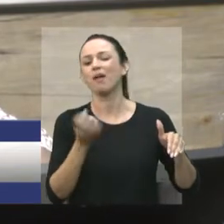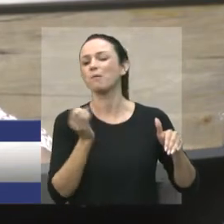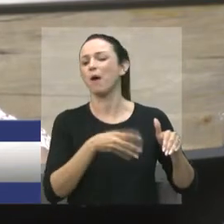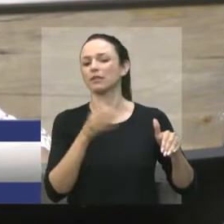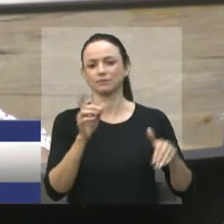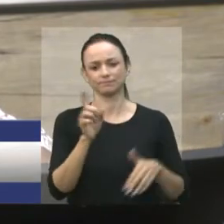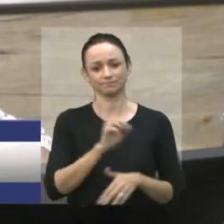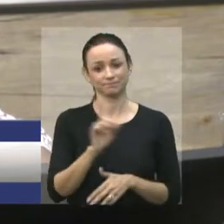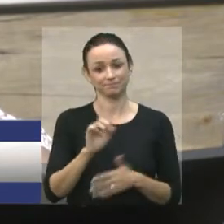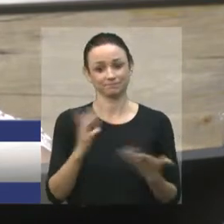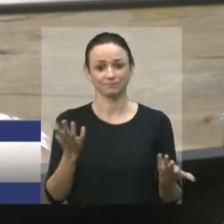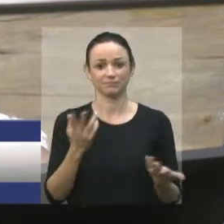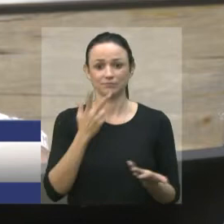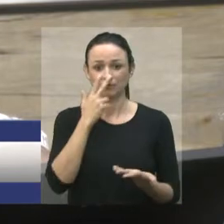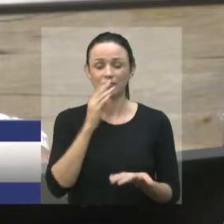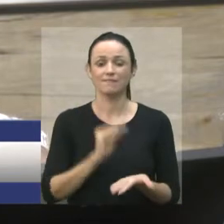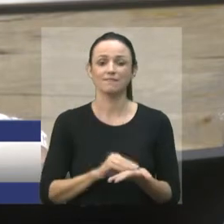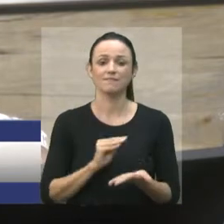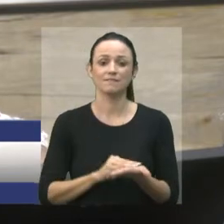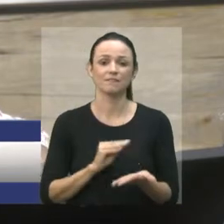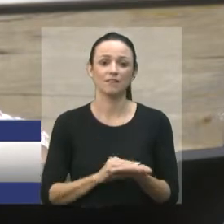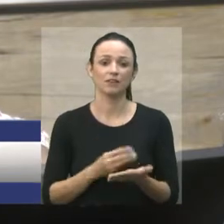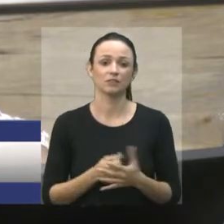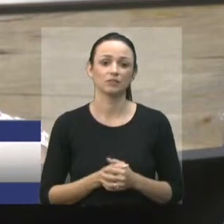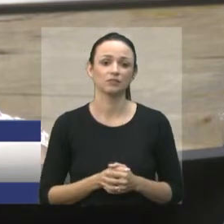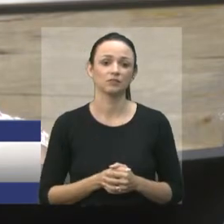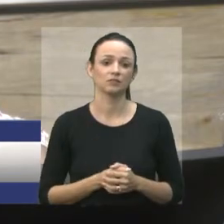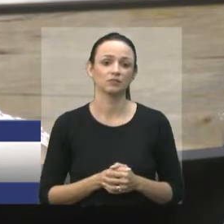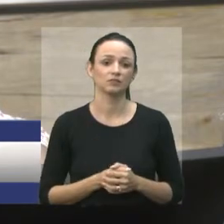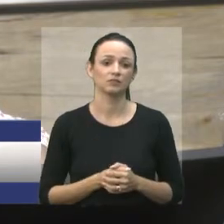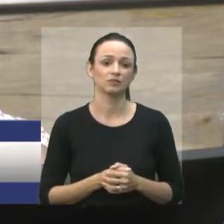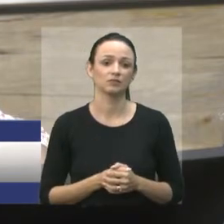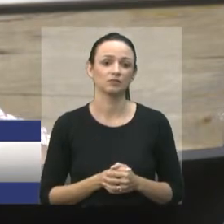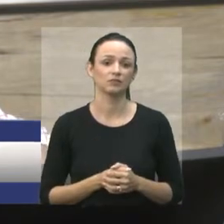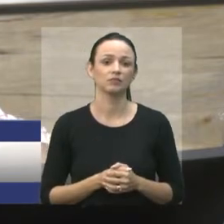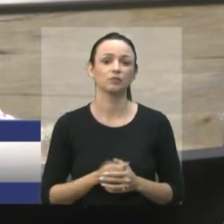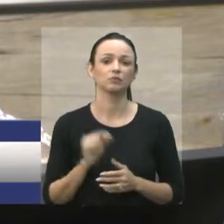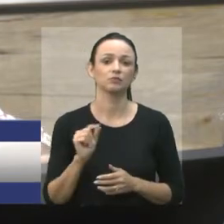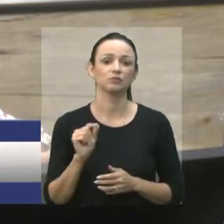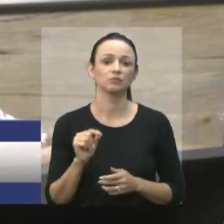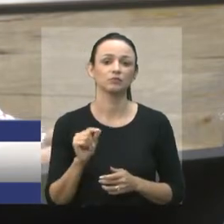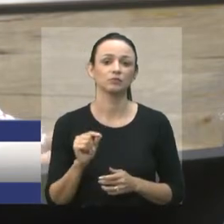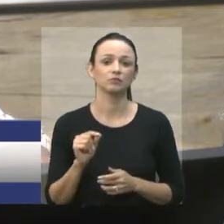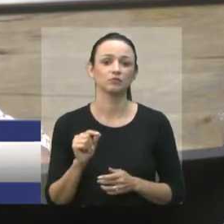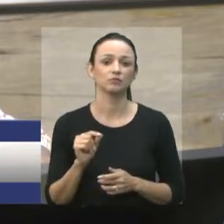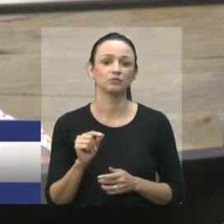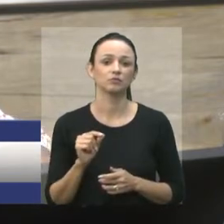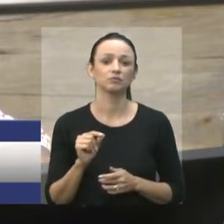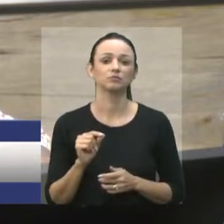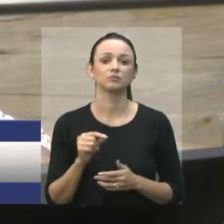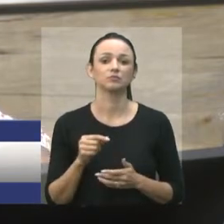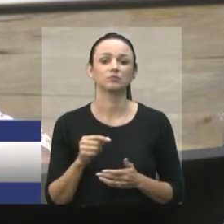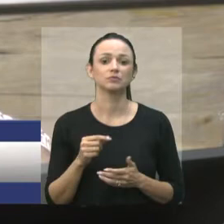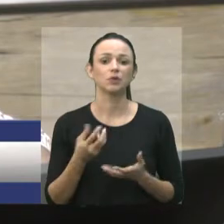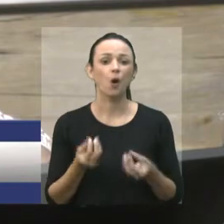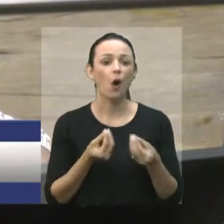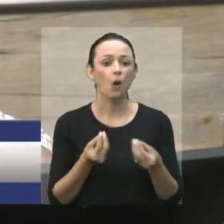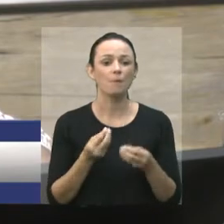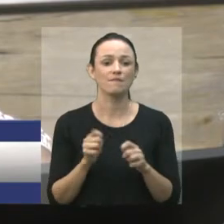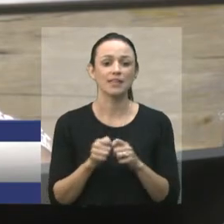Talvez esteja faltando até, vereador, esteja faltando até uma condição de gastar isso